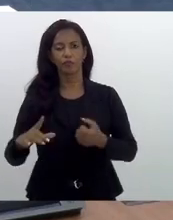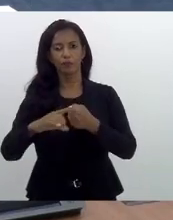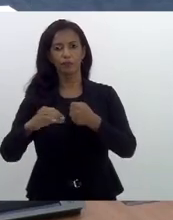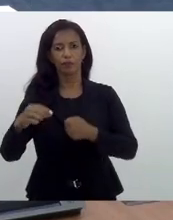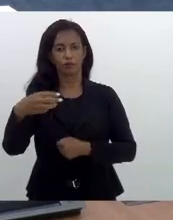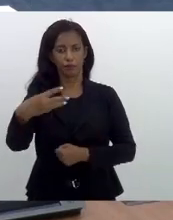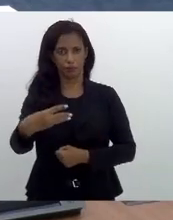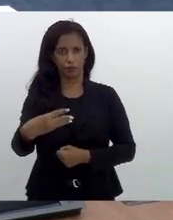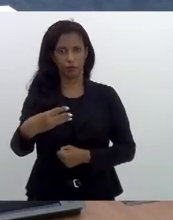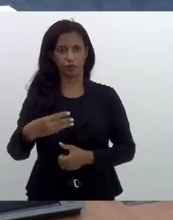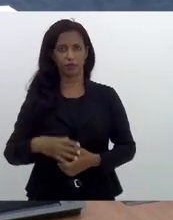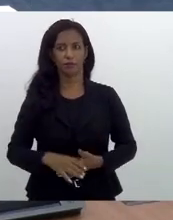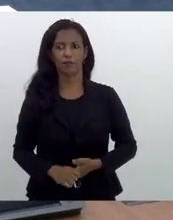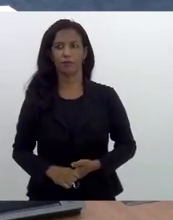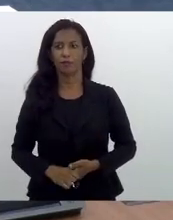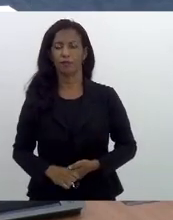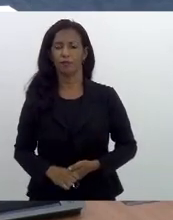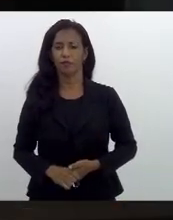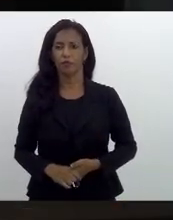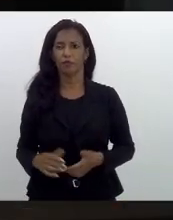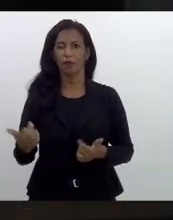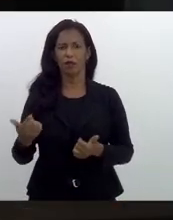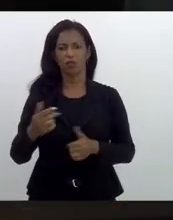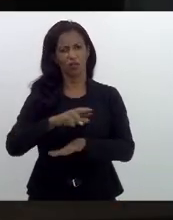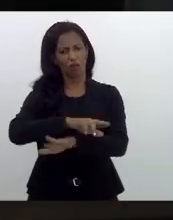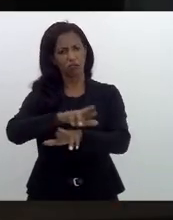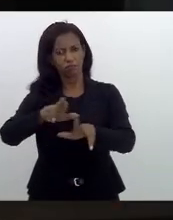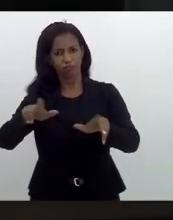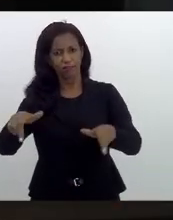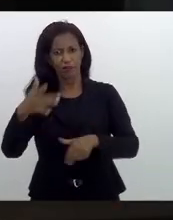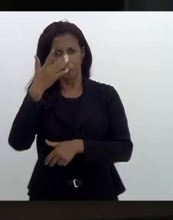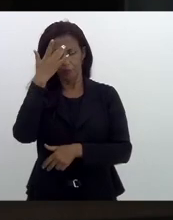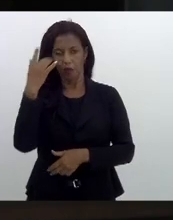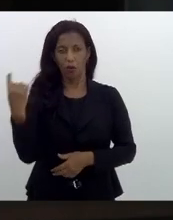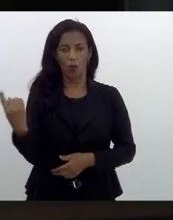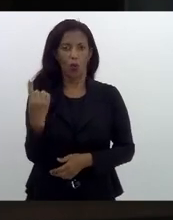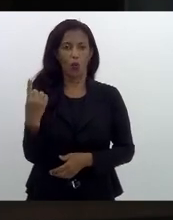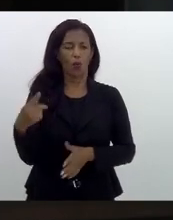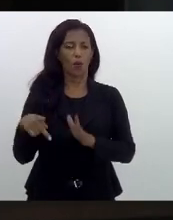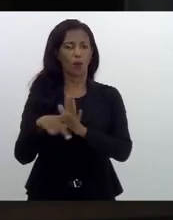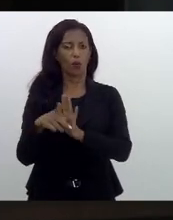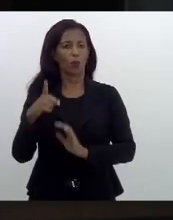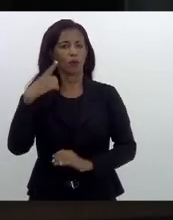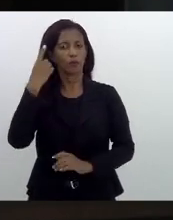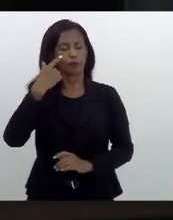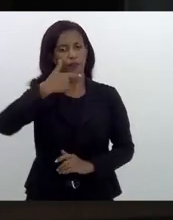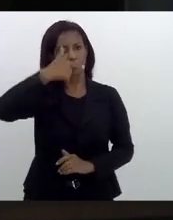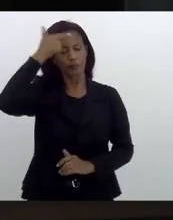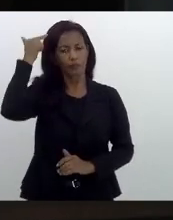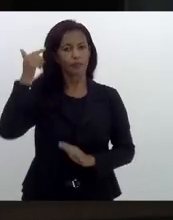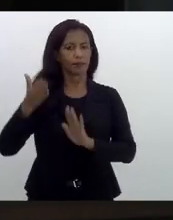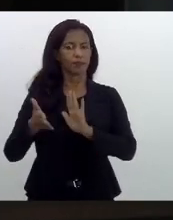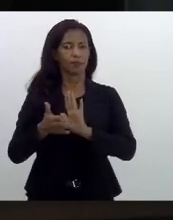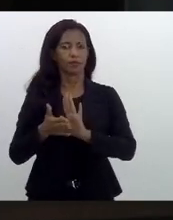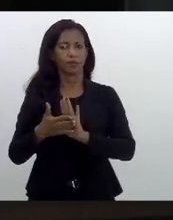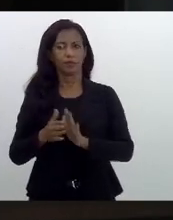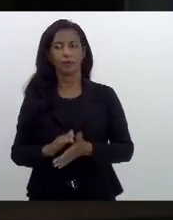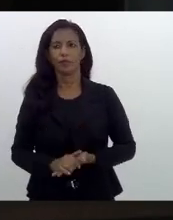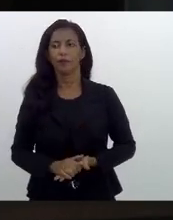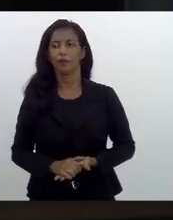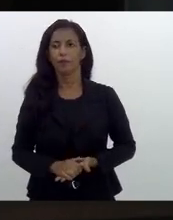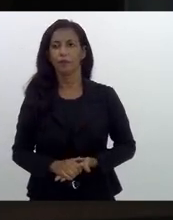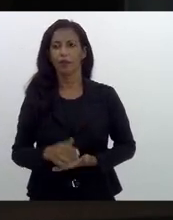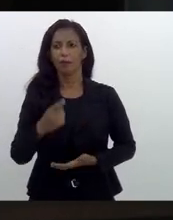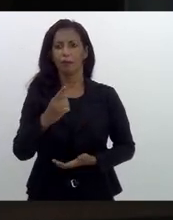proposto inclusive a várias mãos repito um deles o próprio deputado Luiz Paulo na proposta do